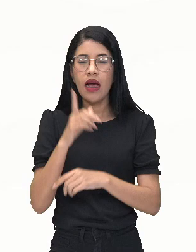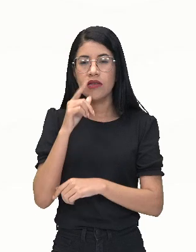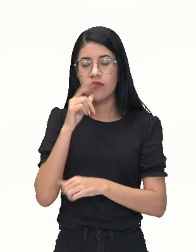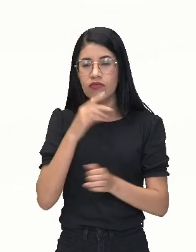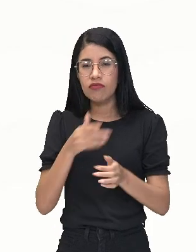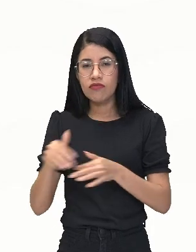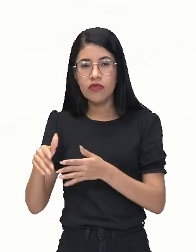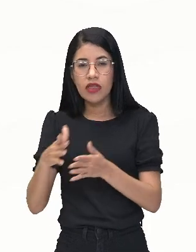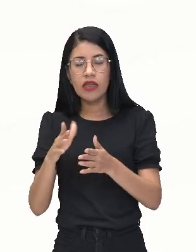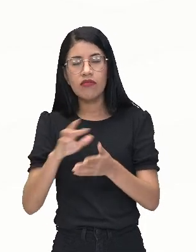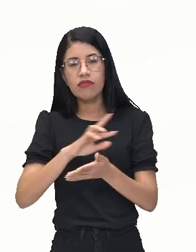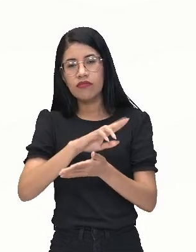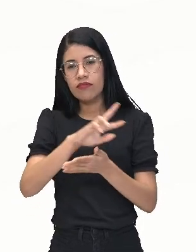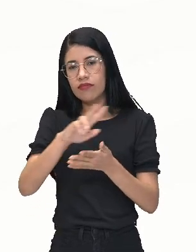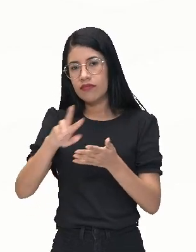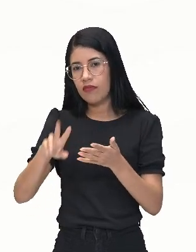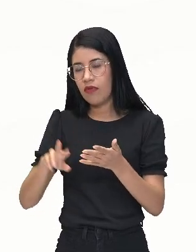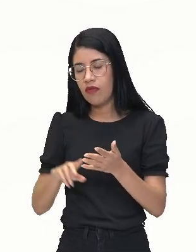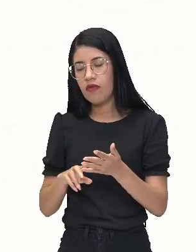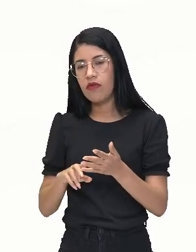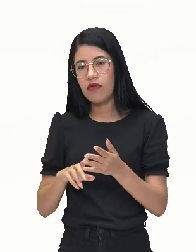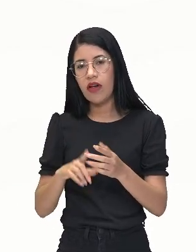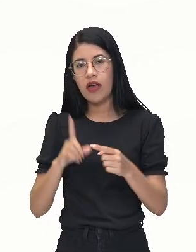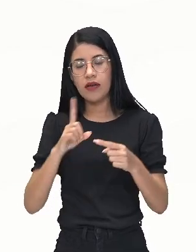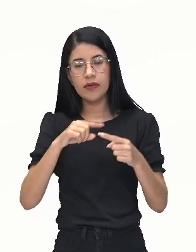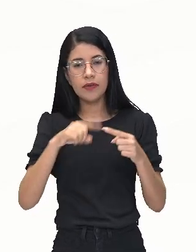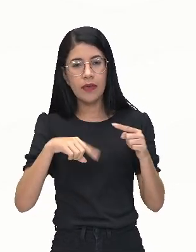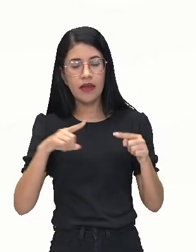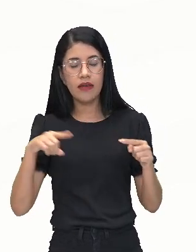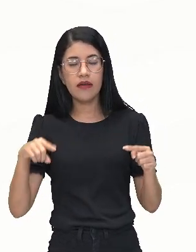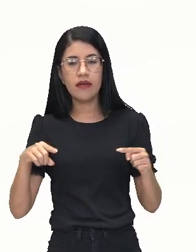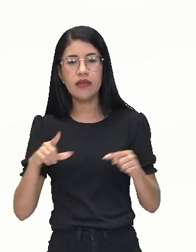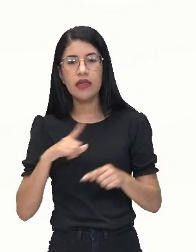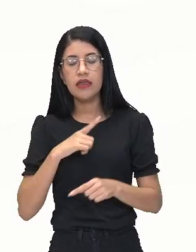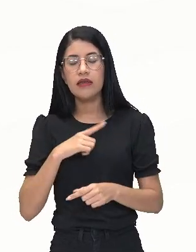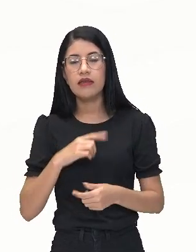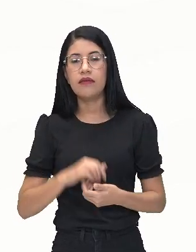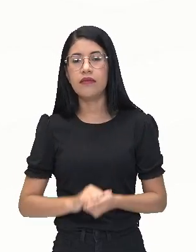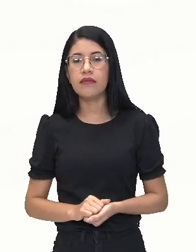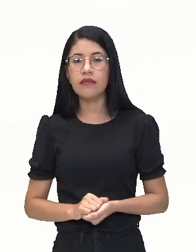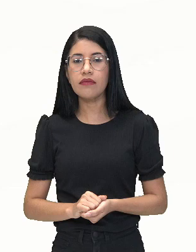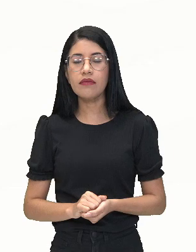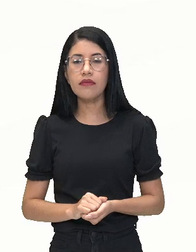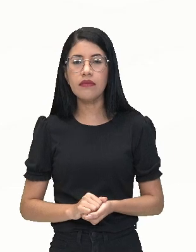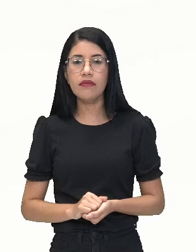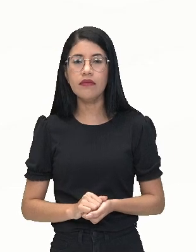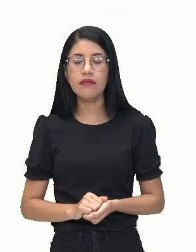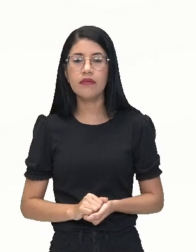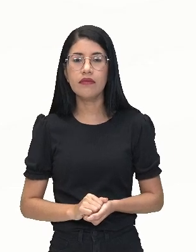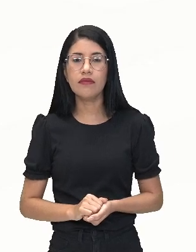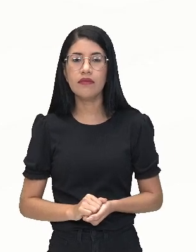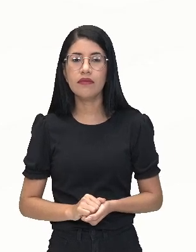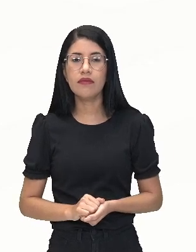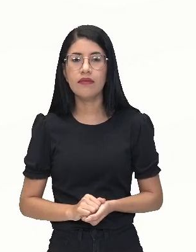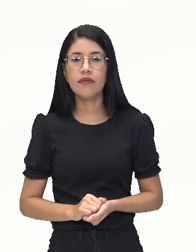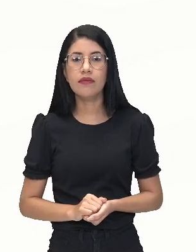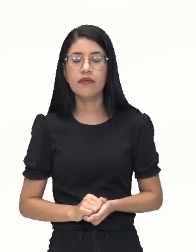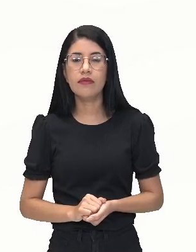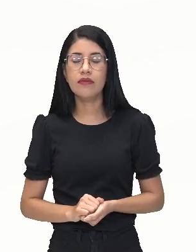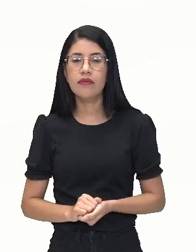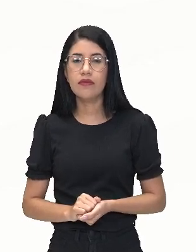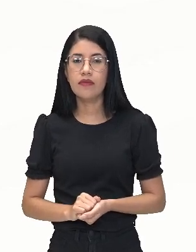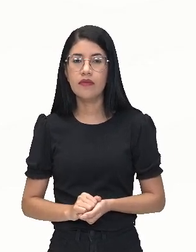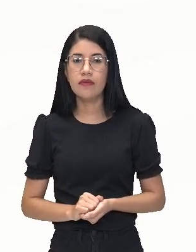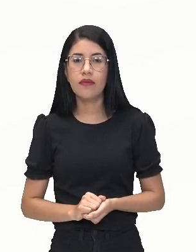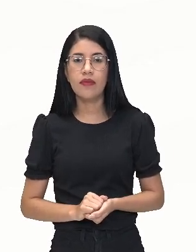aí uma série de outros objetos, né, espectrais, como nós chamamos aí no mundo